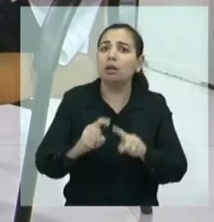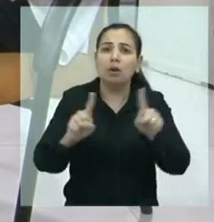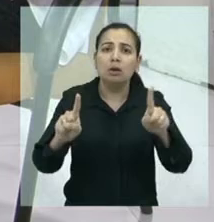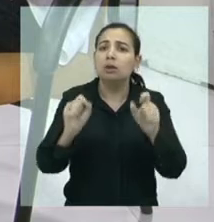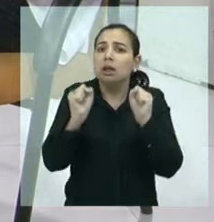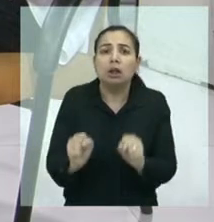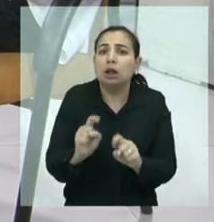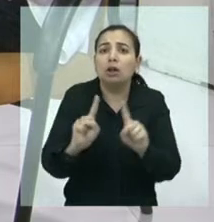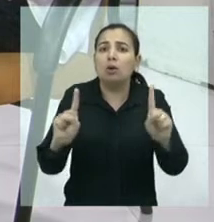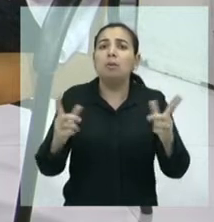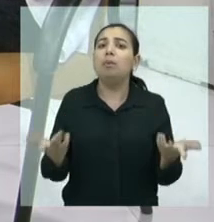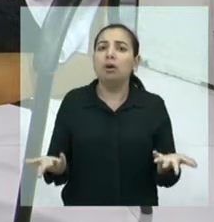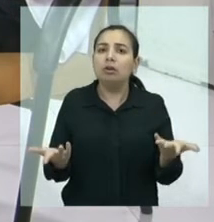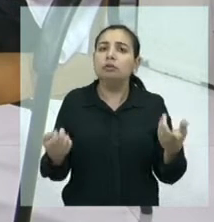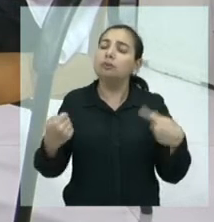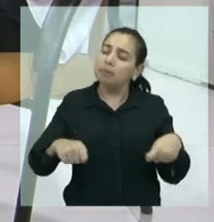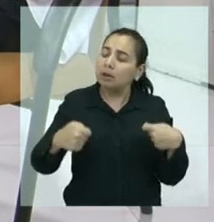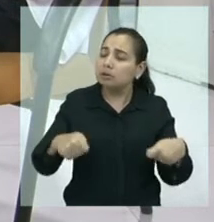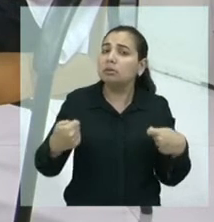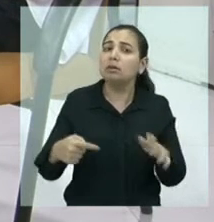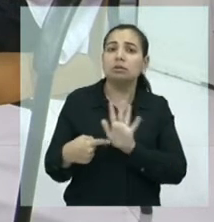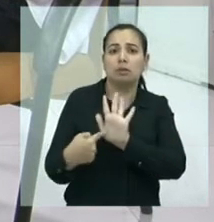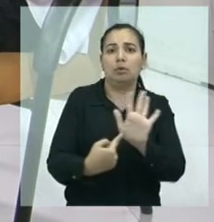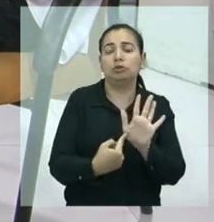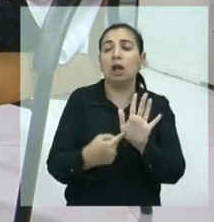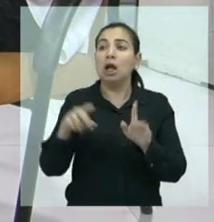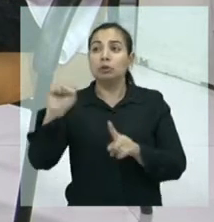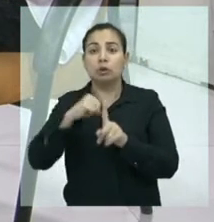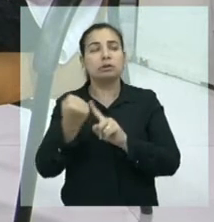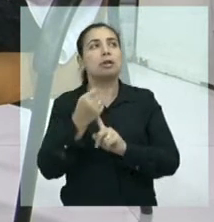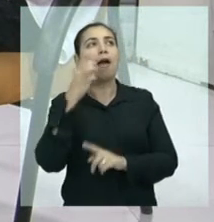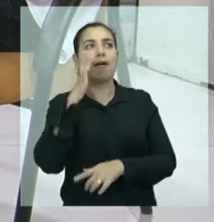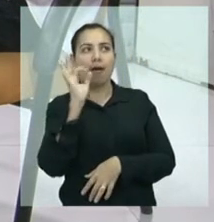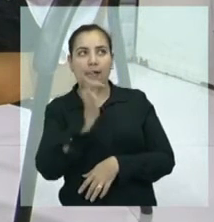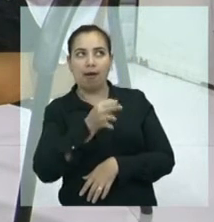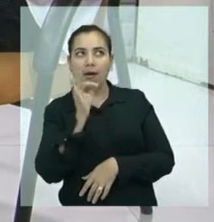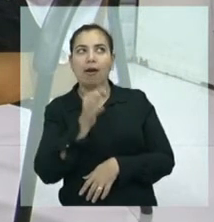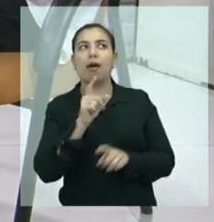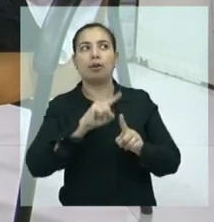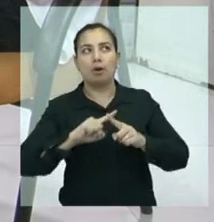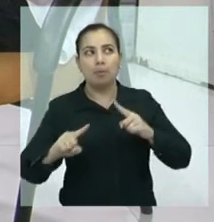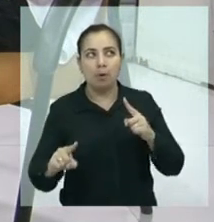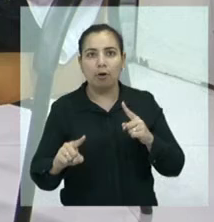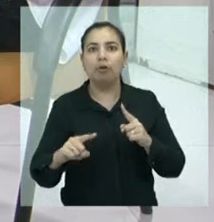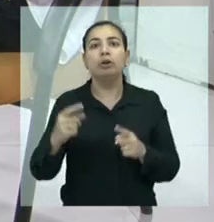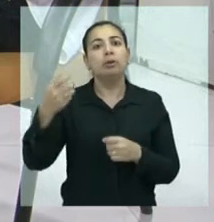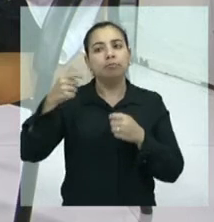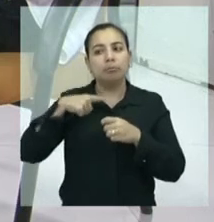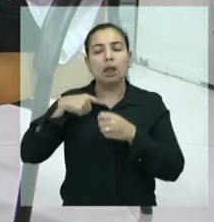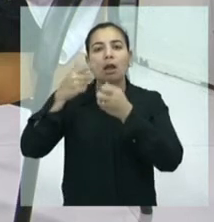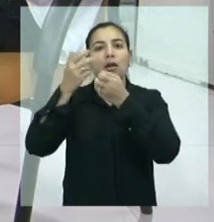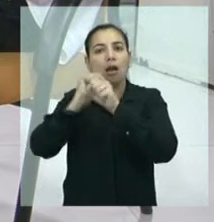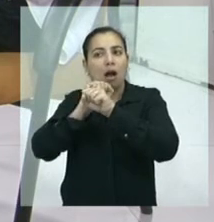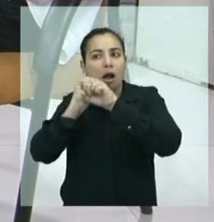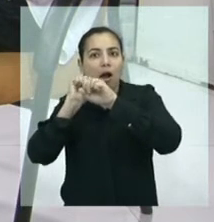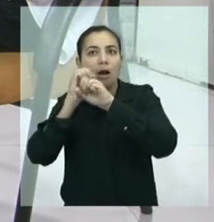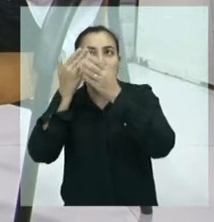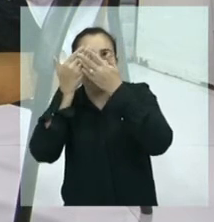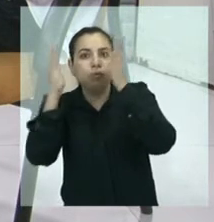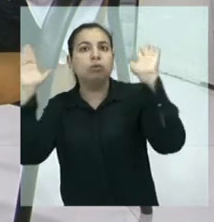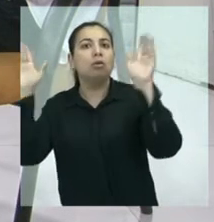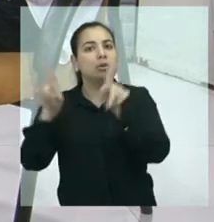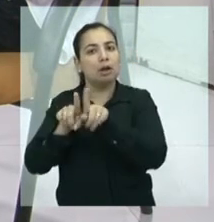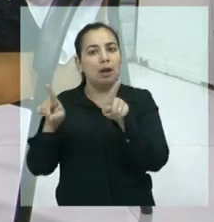do município, você acha que carece assim, de uma lei municipal nessa questão do racismo, ou as que